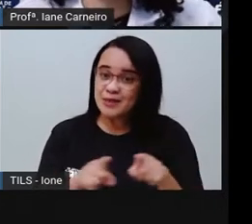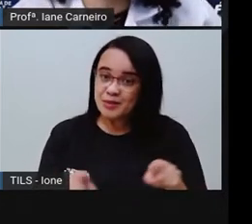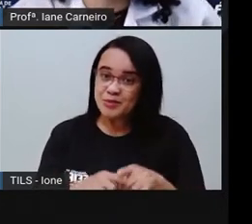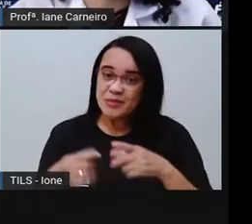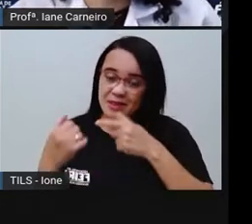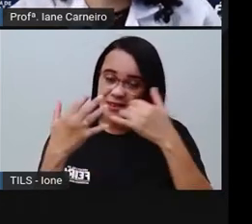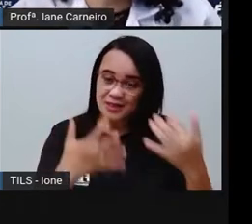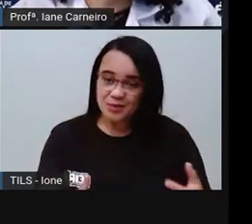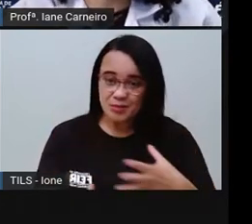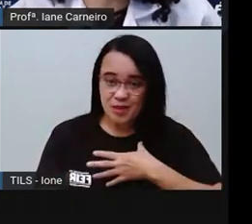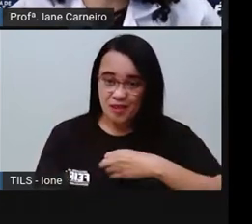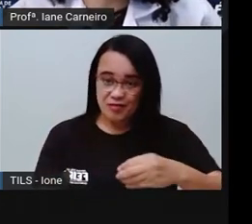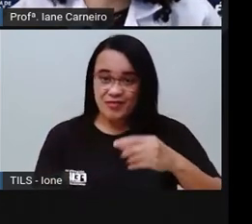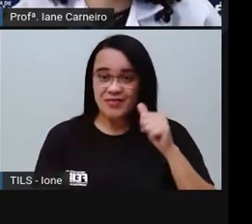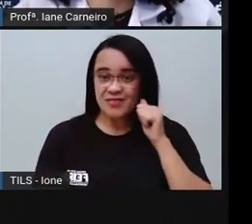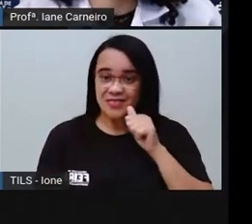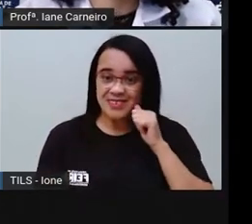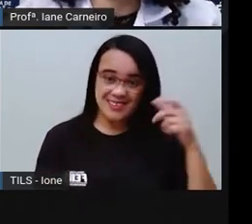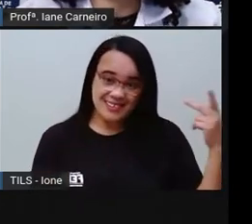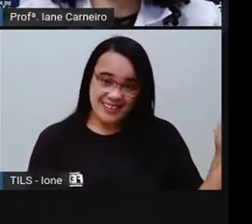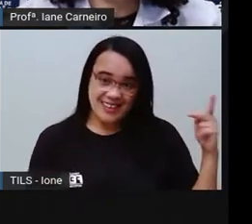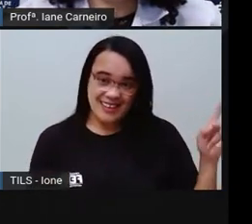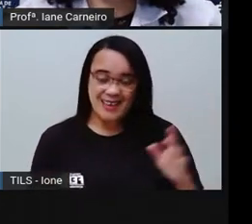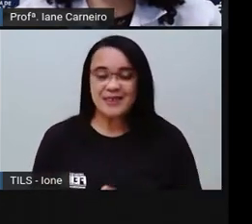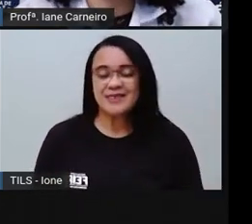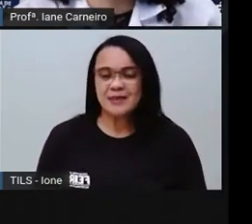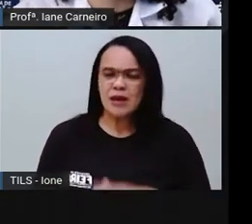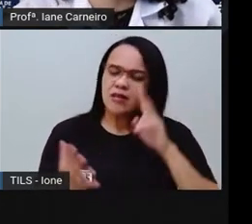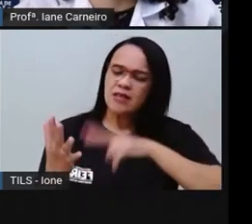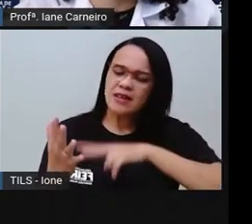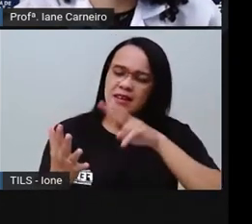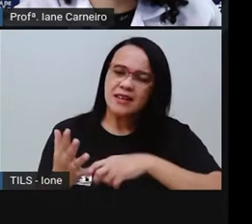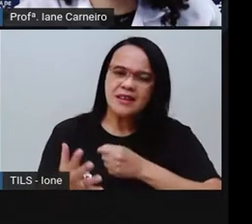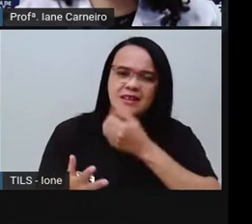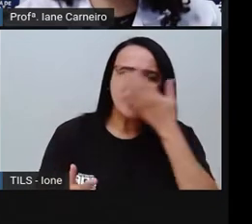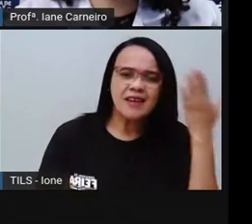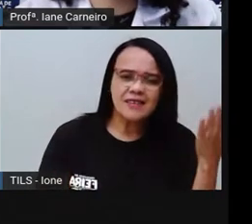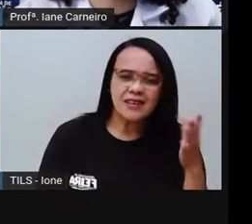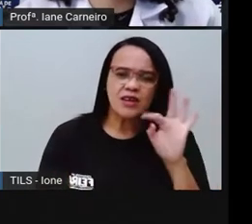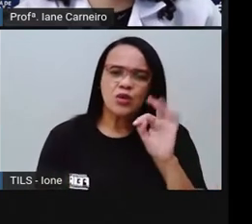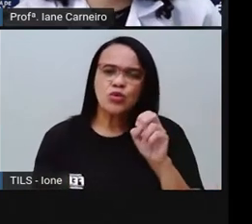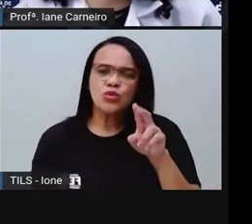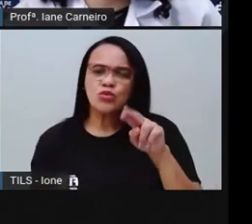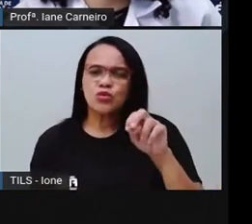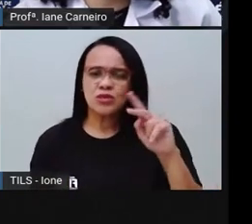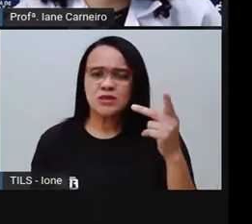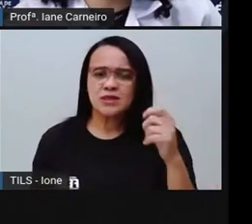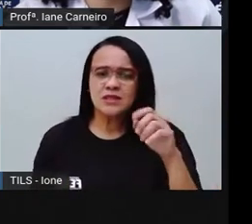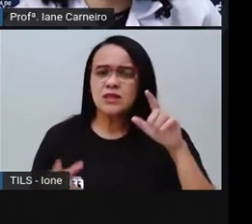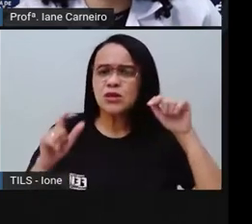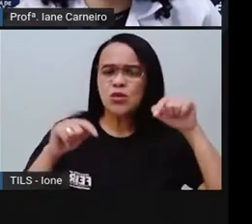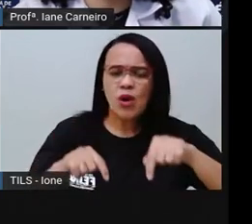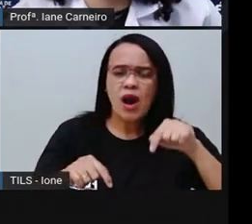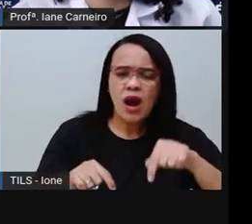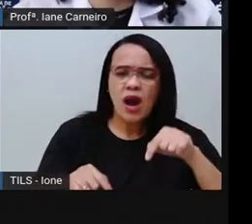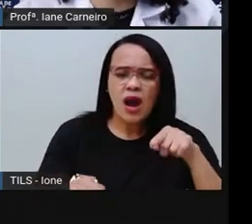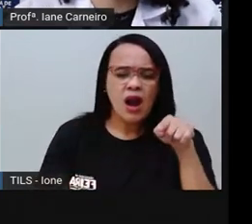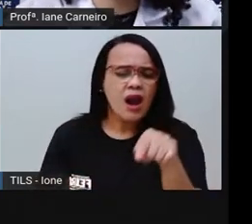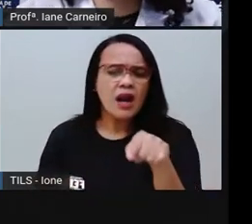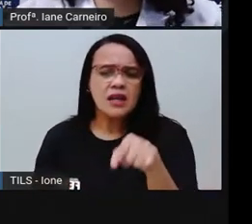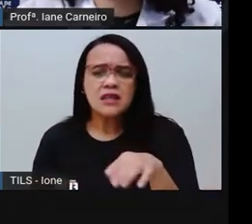certo cadê o toucinho que estava aqui e aí pergunta de novo cadê o toucinho que estava aqui